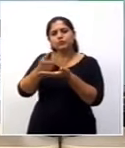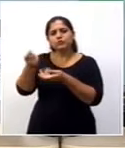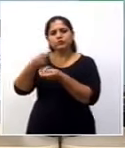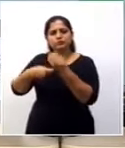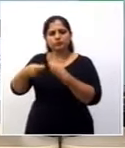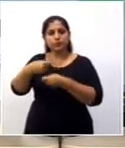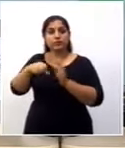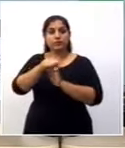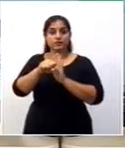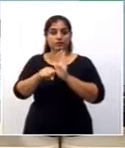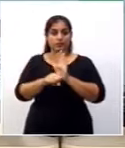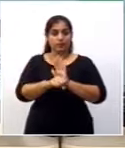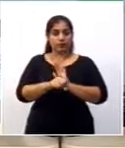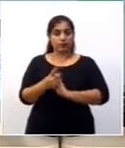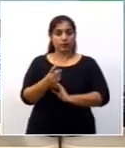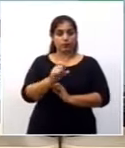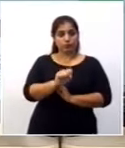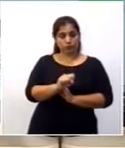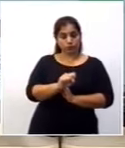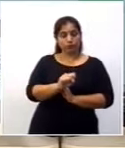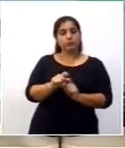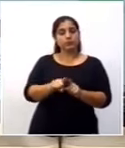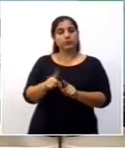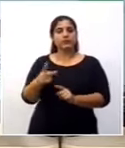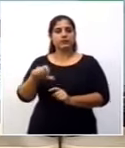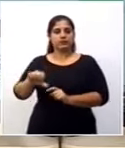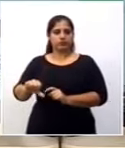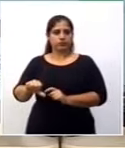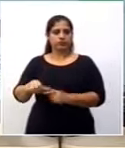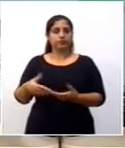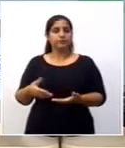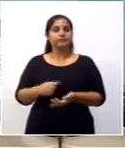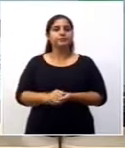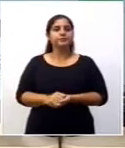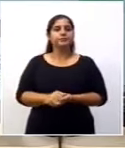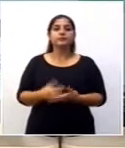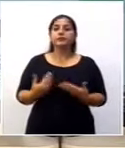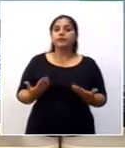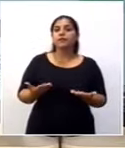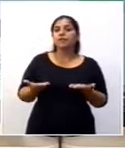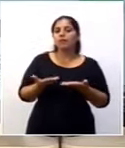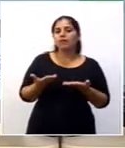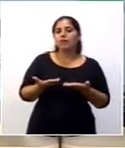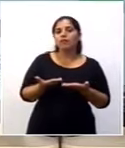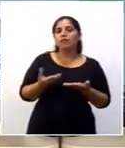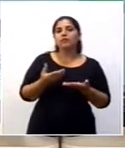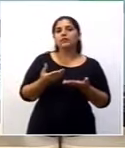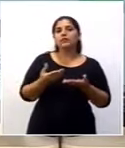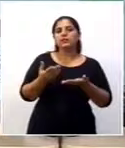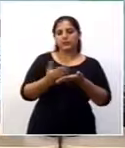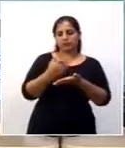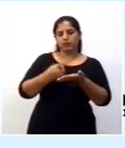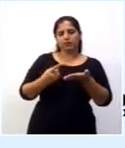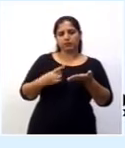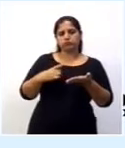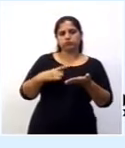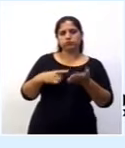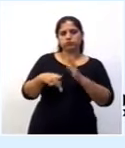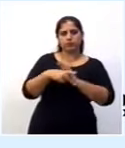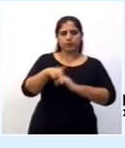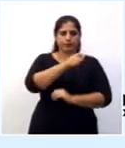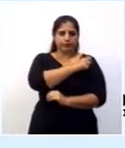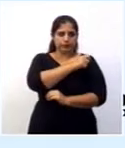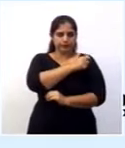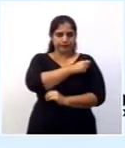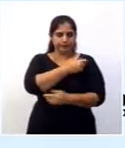no século XVIII e XIX, tá? Então, faz parte aí dos cadernos, né, dos